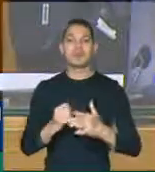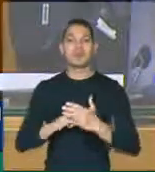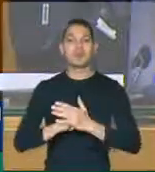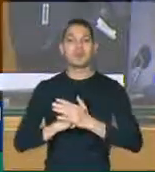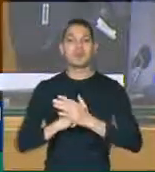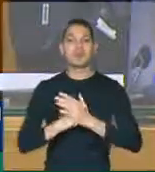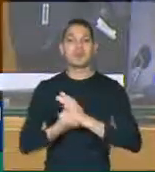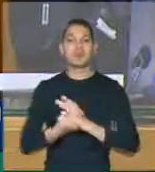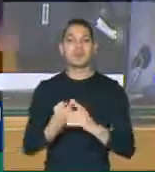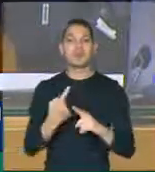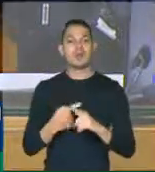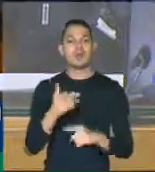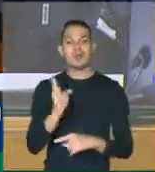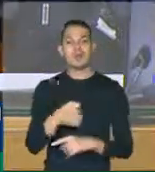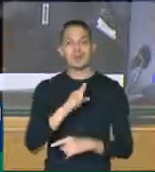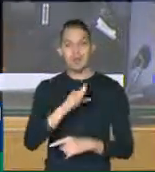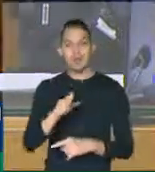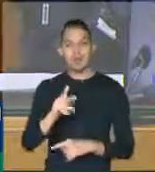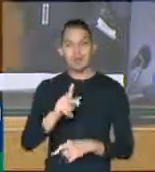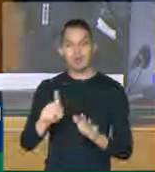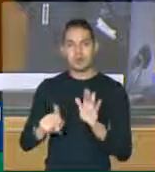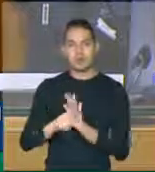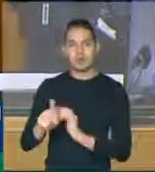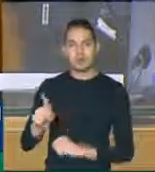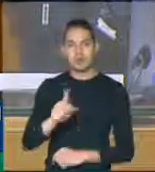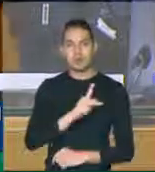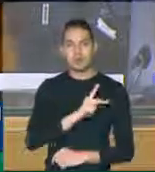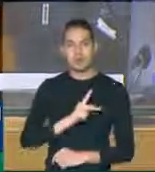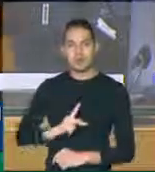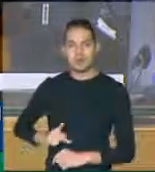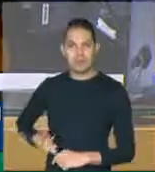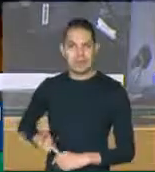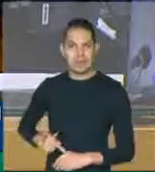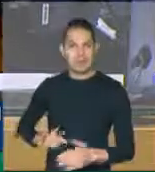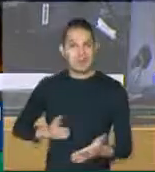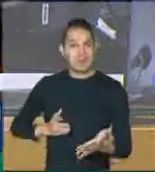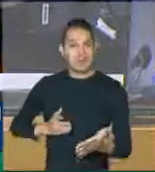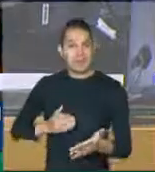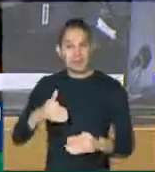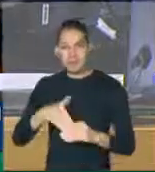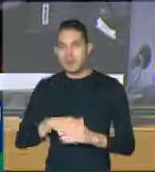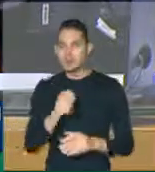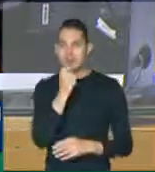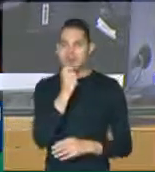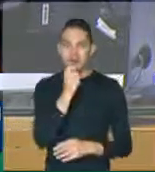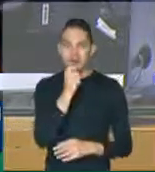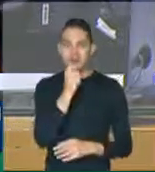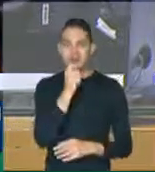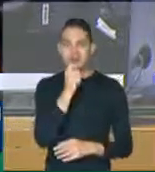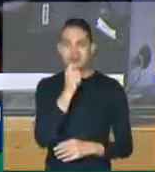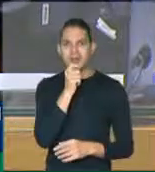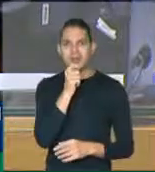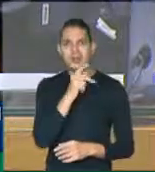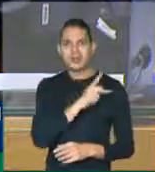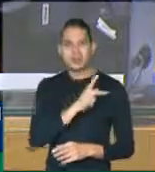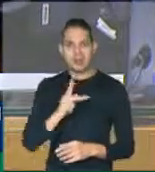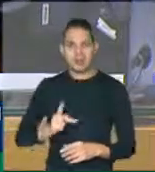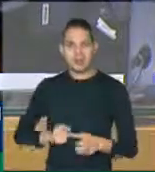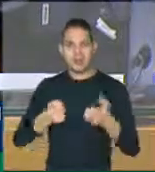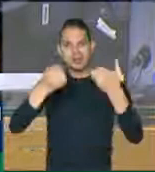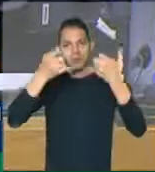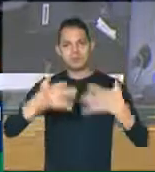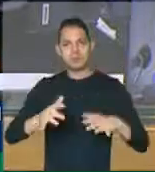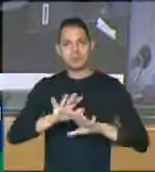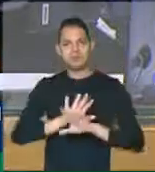obstruída atualmente por vetos presidenciais, ainda sem deliberação. A presidência esclarece que as mesas